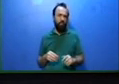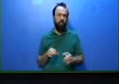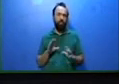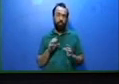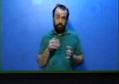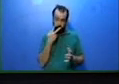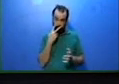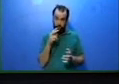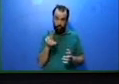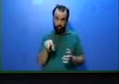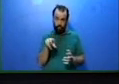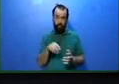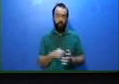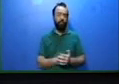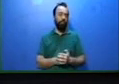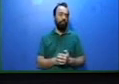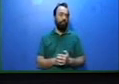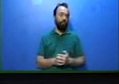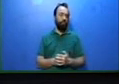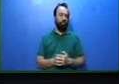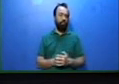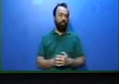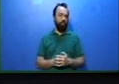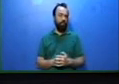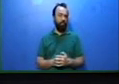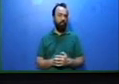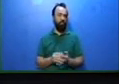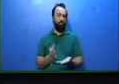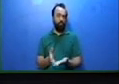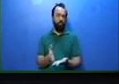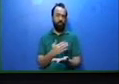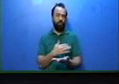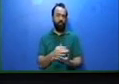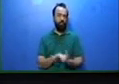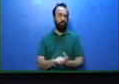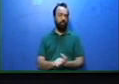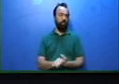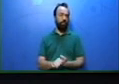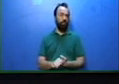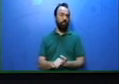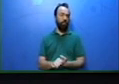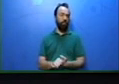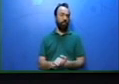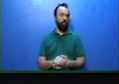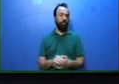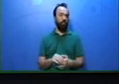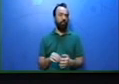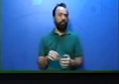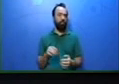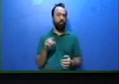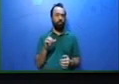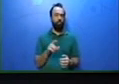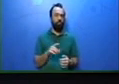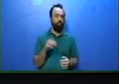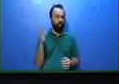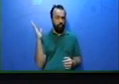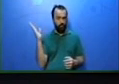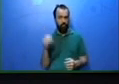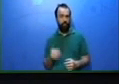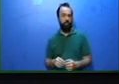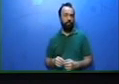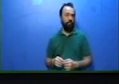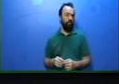Vamos ler essa tirinha para nós entendermos? Abre aí no seu material. Laerte, Lola e